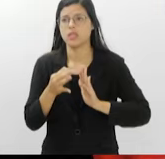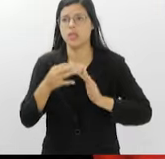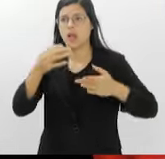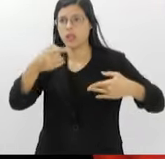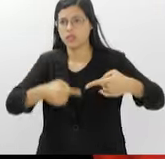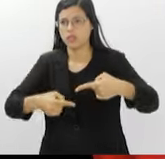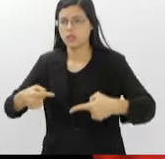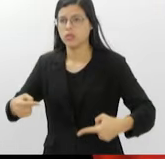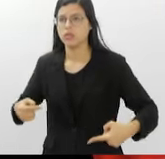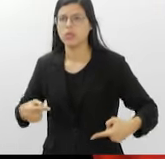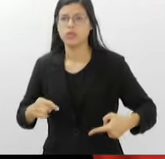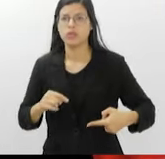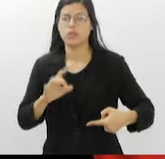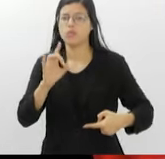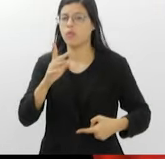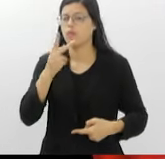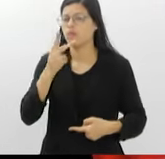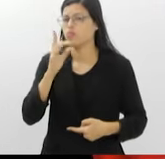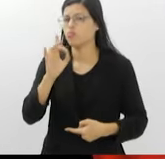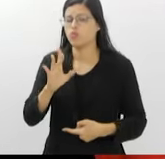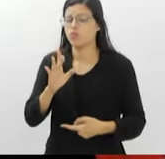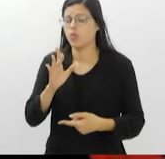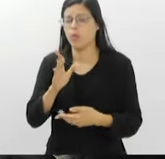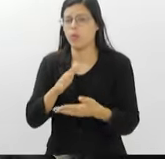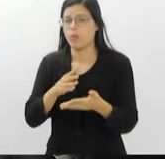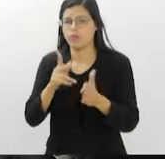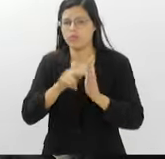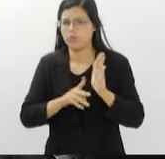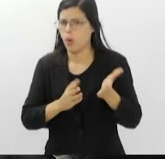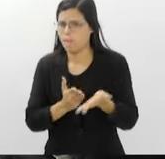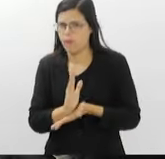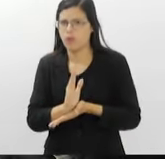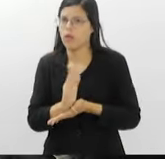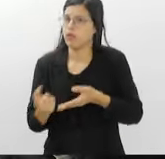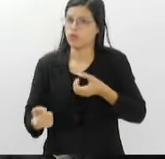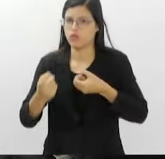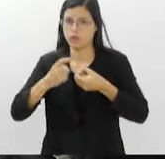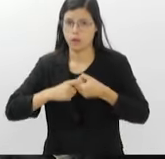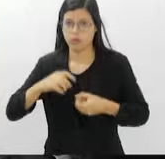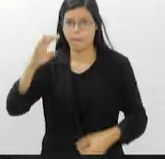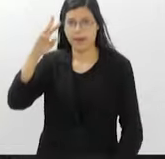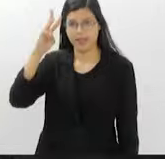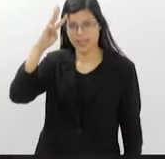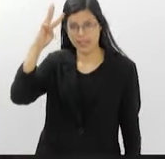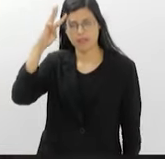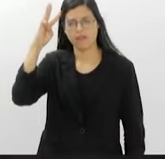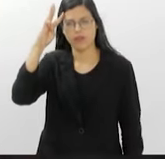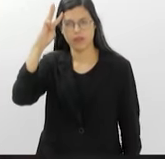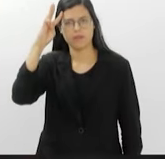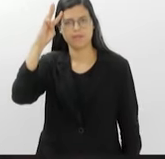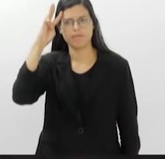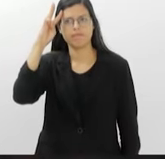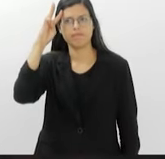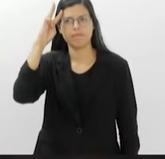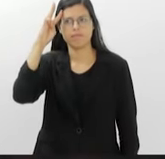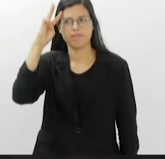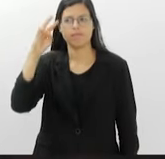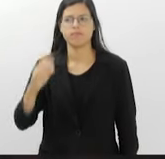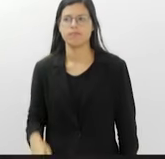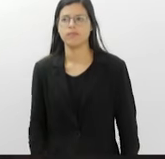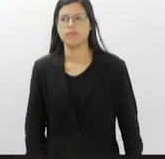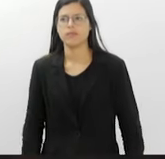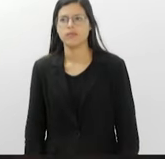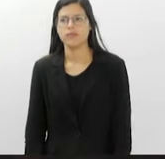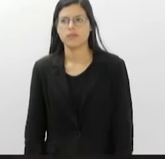sim, eu estou dizendo só do projeto aprovado. Exatamente. A gente repauta novamente para terça. Volta para terça-feira. Mas vamos uma reunião na